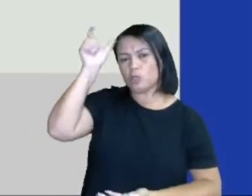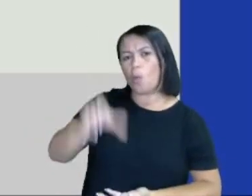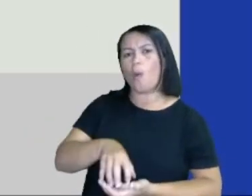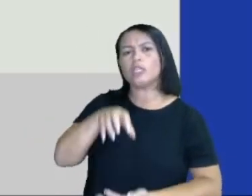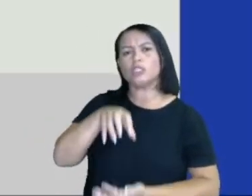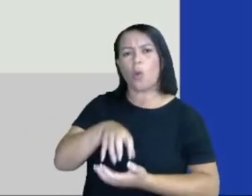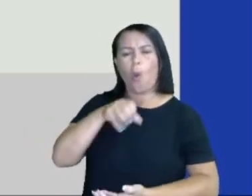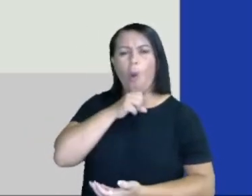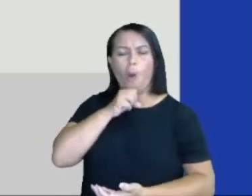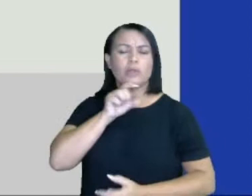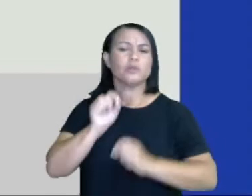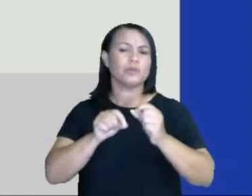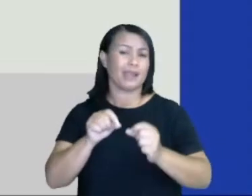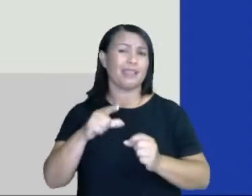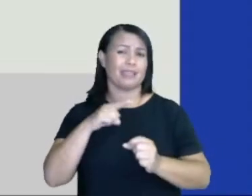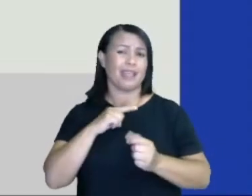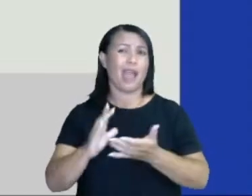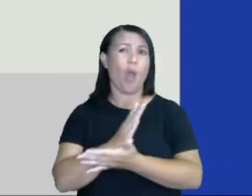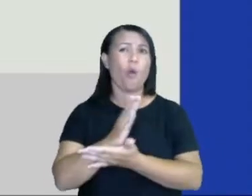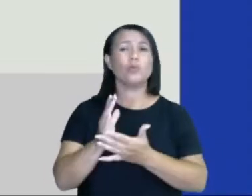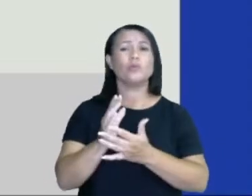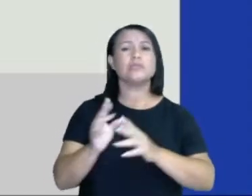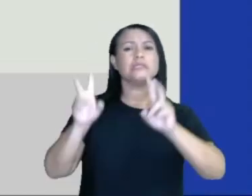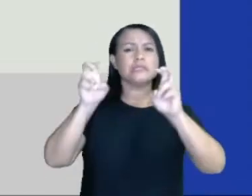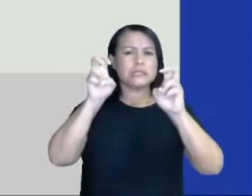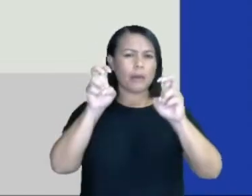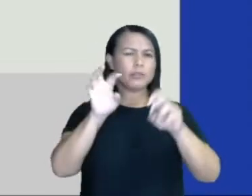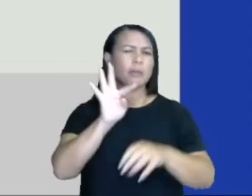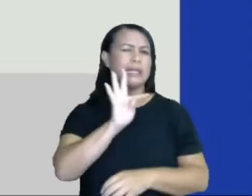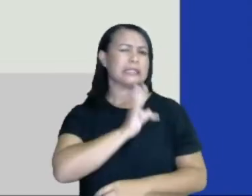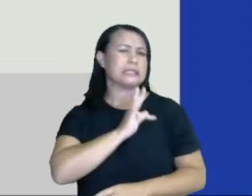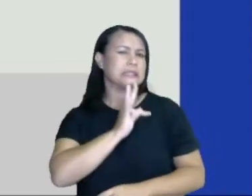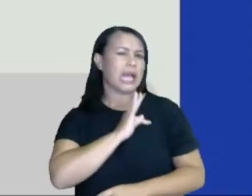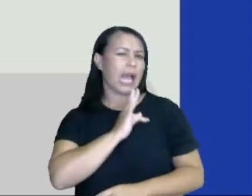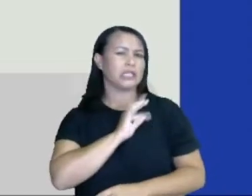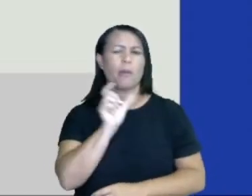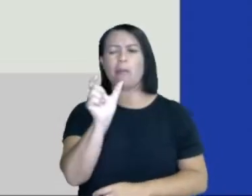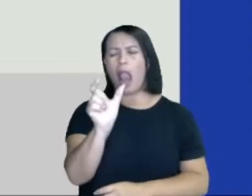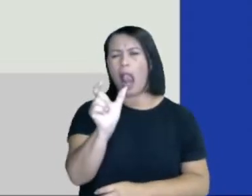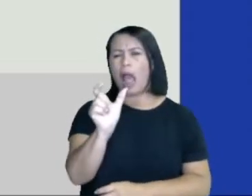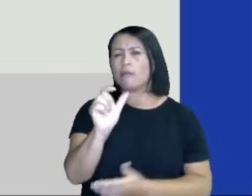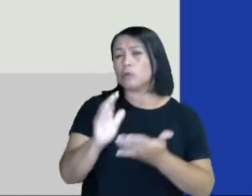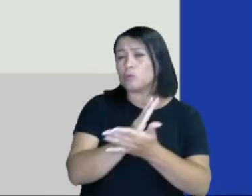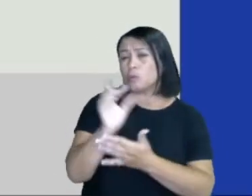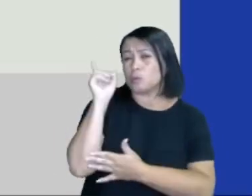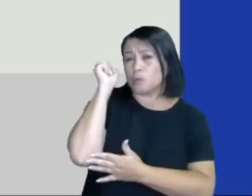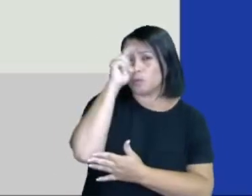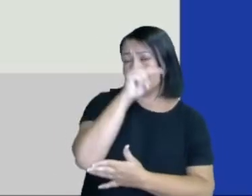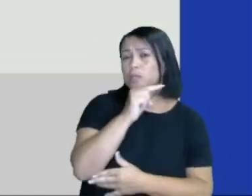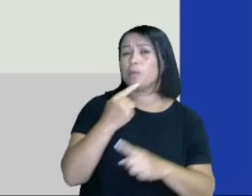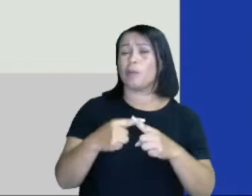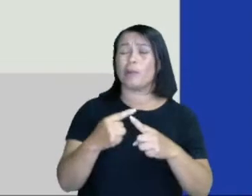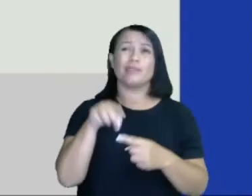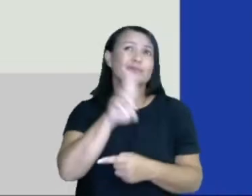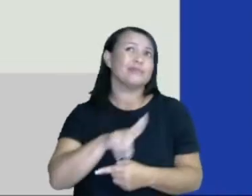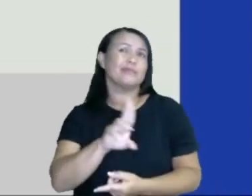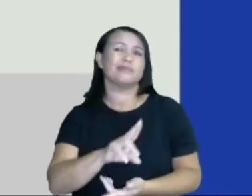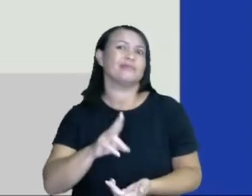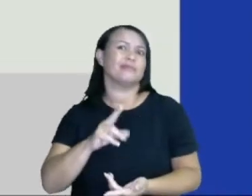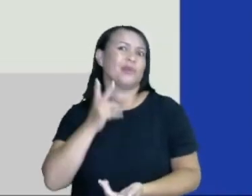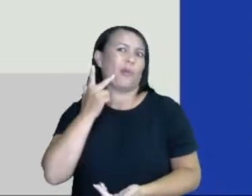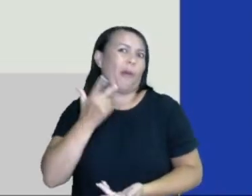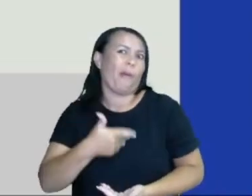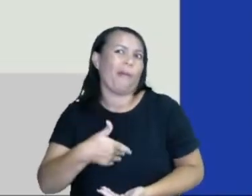traz palavras e termos bem técnicos. E são termos tão difíceis, que não são muito utilizados, que quem não é